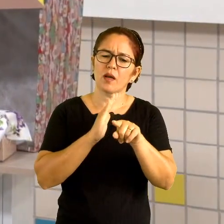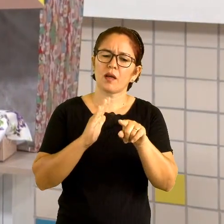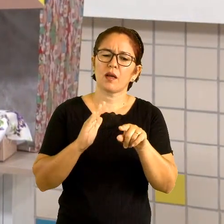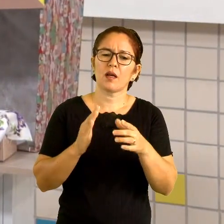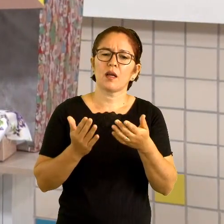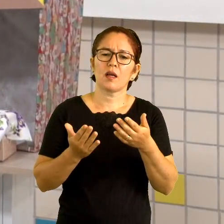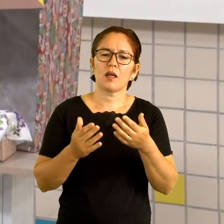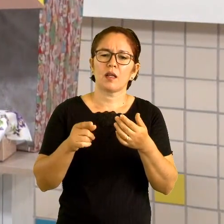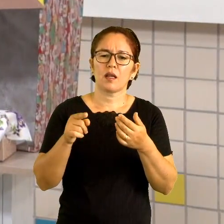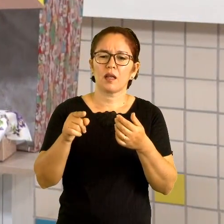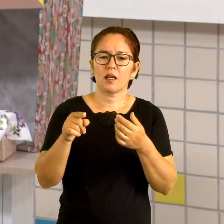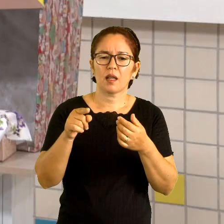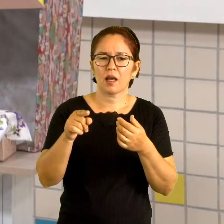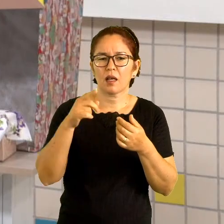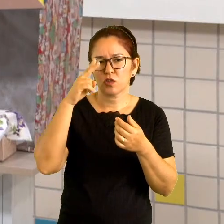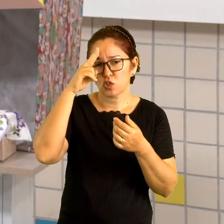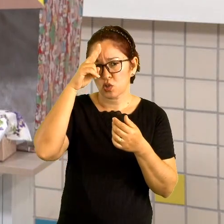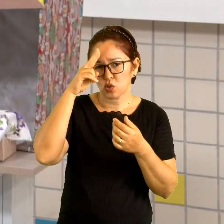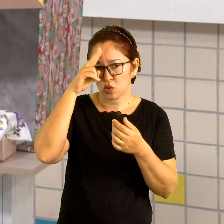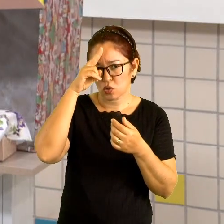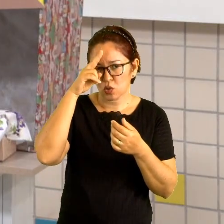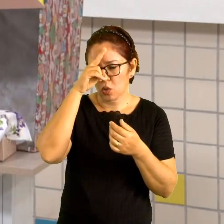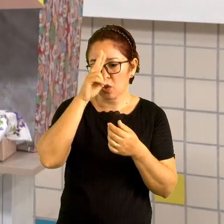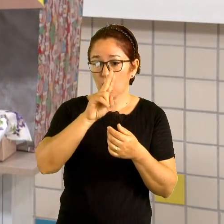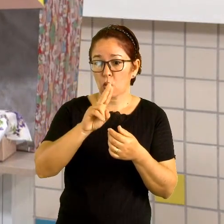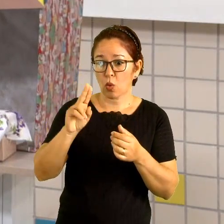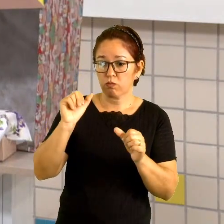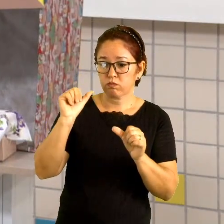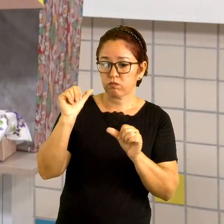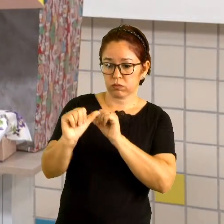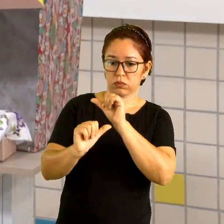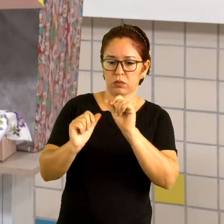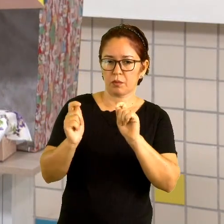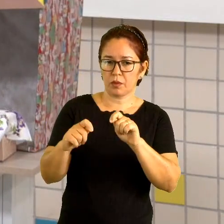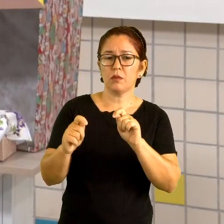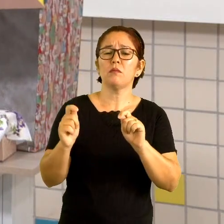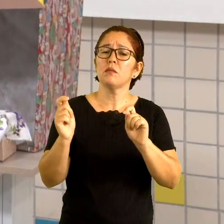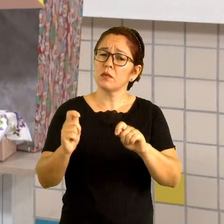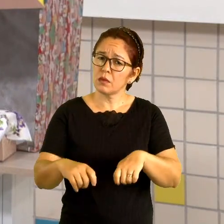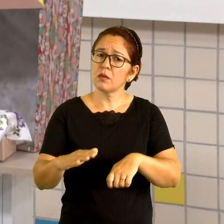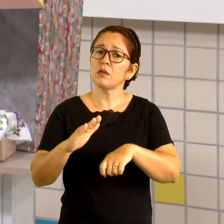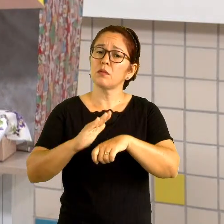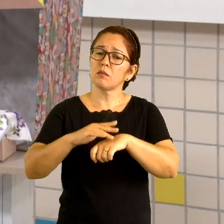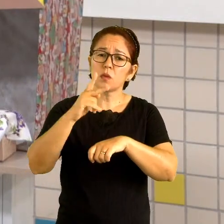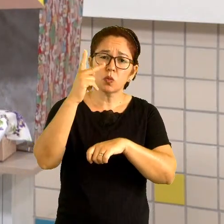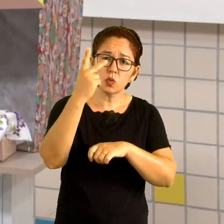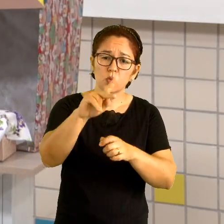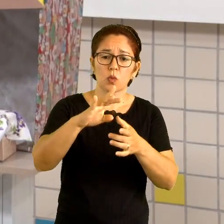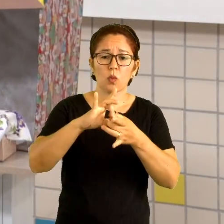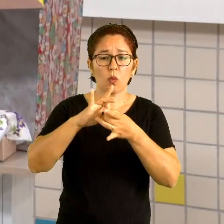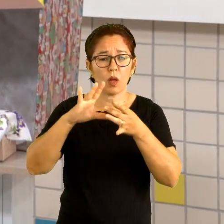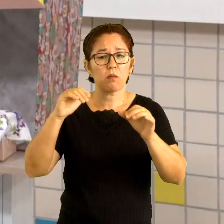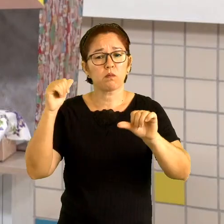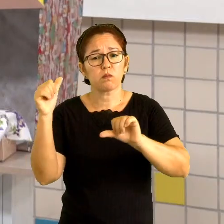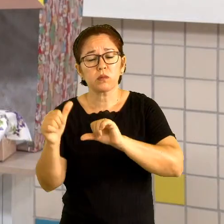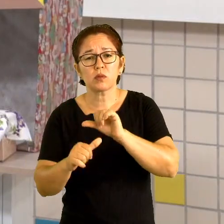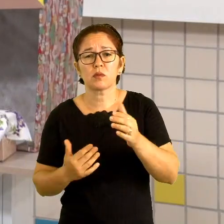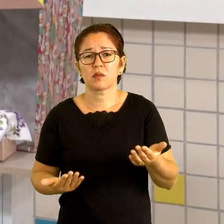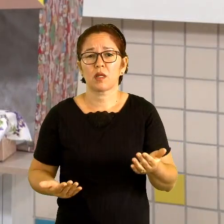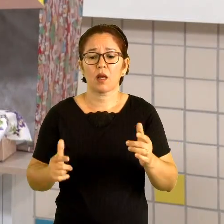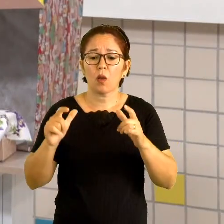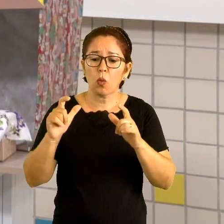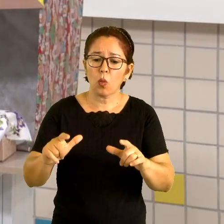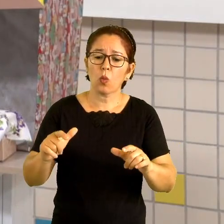história? Poderíamos sim. Quando você vai recriar uma história, você pode mudar o nome, mudar o cenário, mudar os